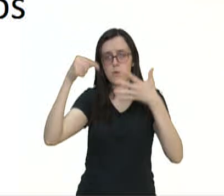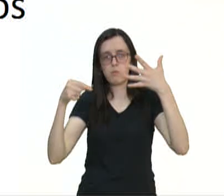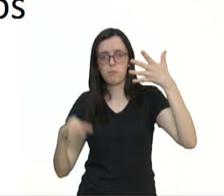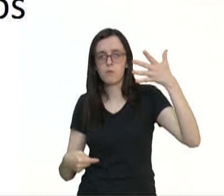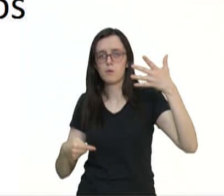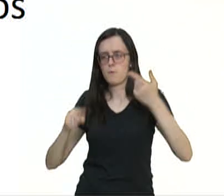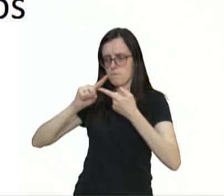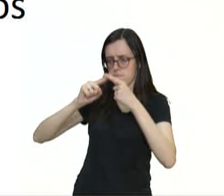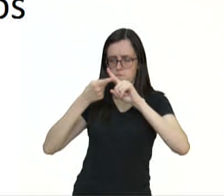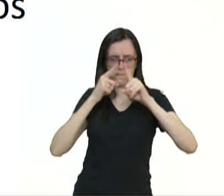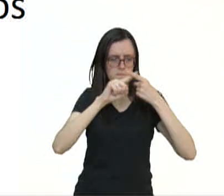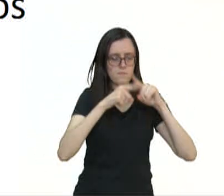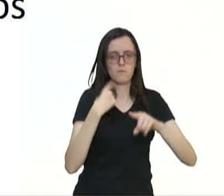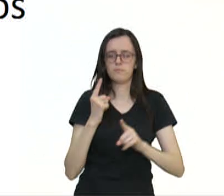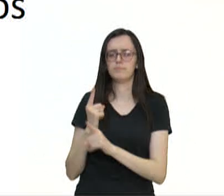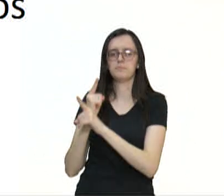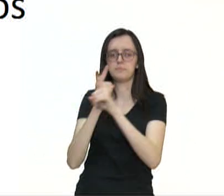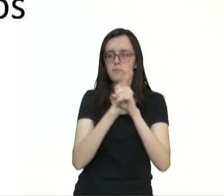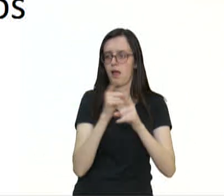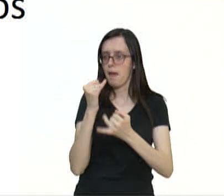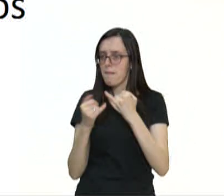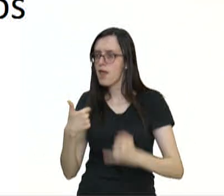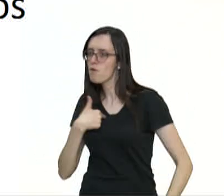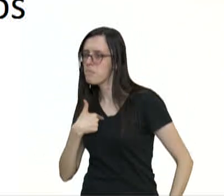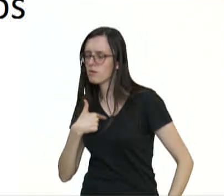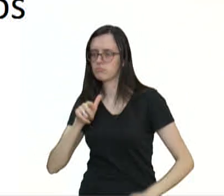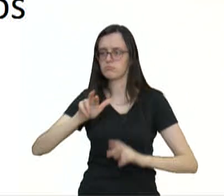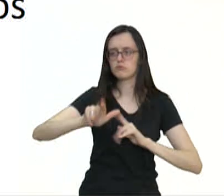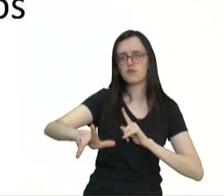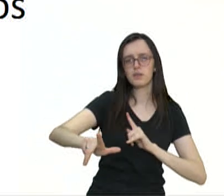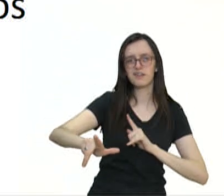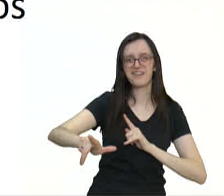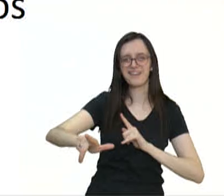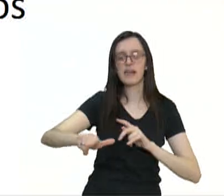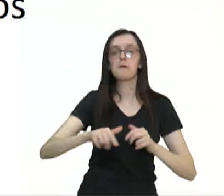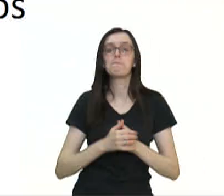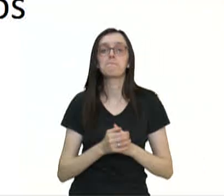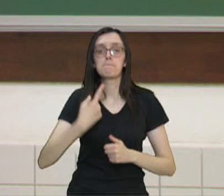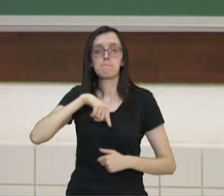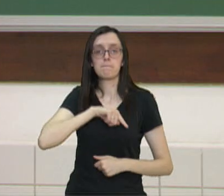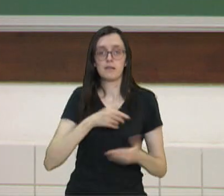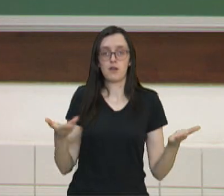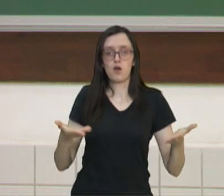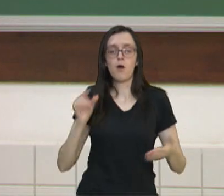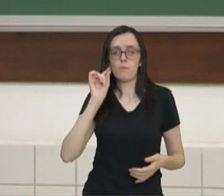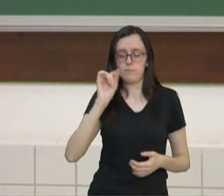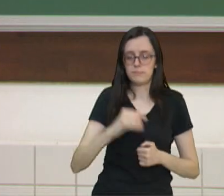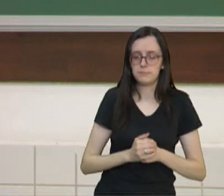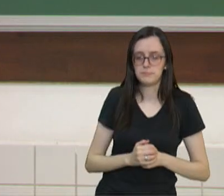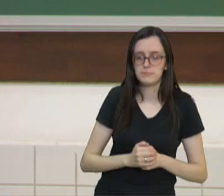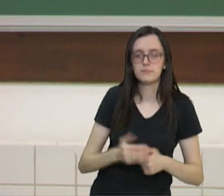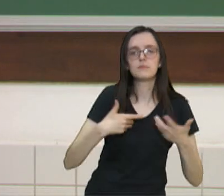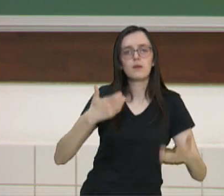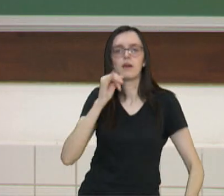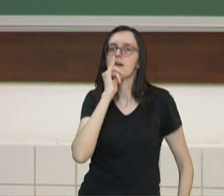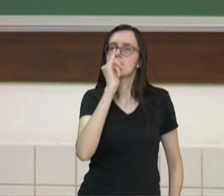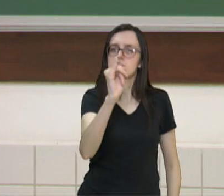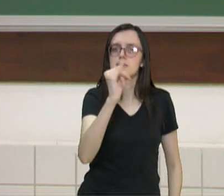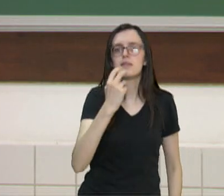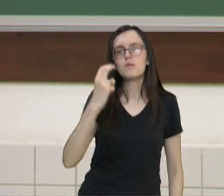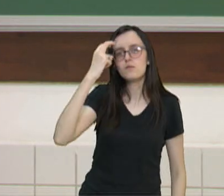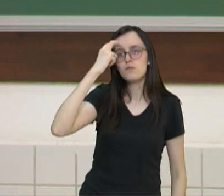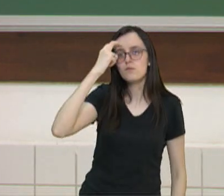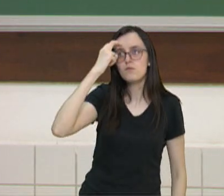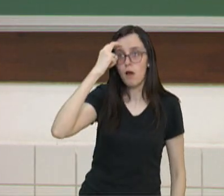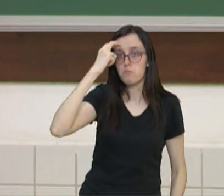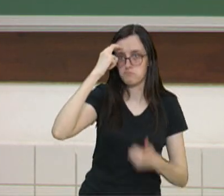combinados, identificamos semelhantes e outros. Então aqui a gente chega num ponto que eu queria dizer que identidade cultural é uma coisa